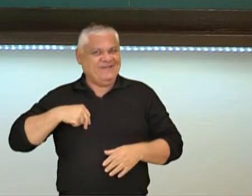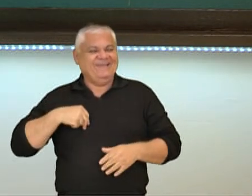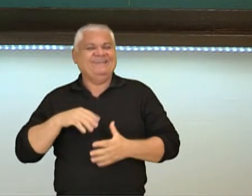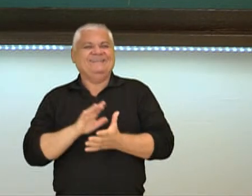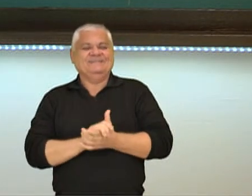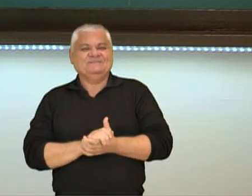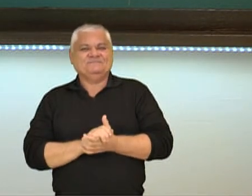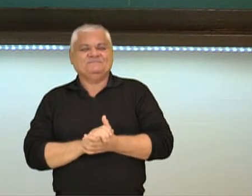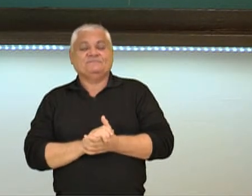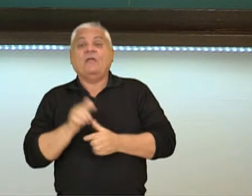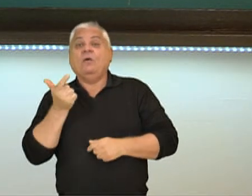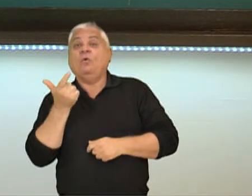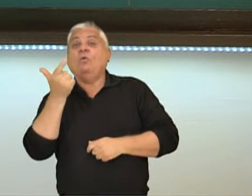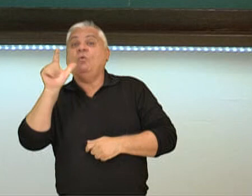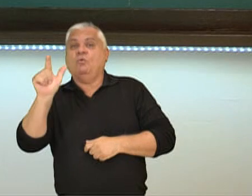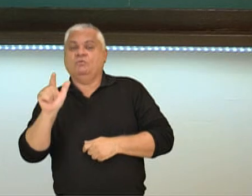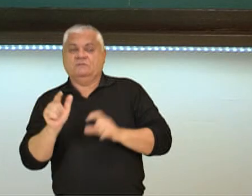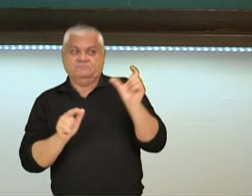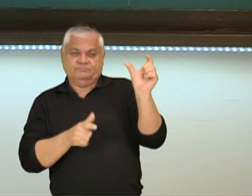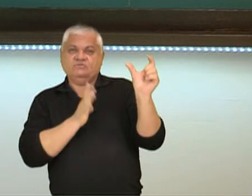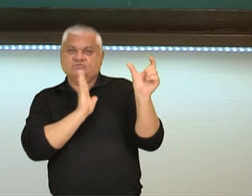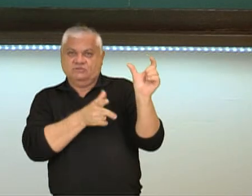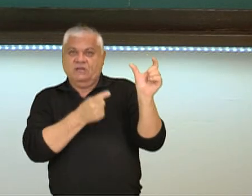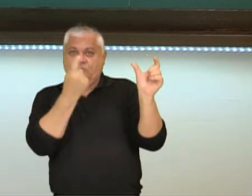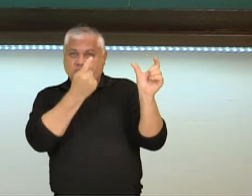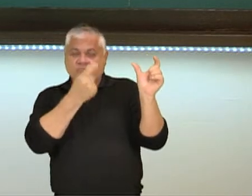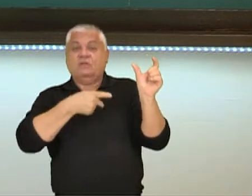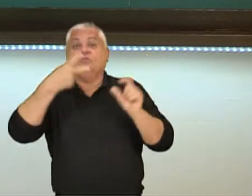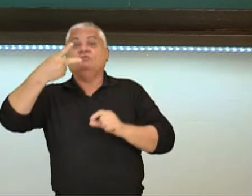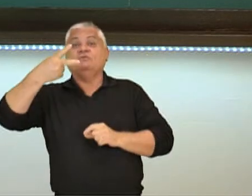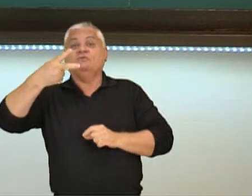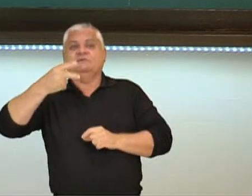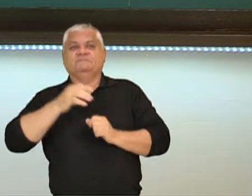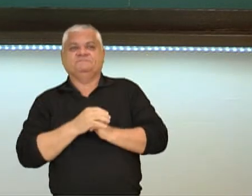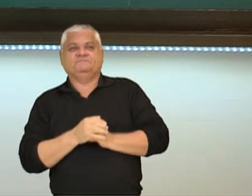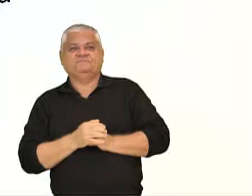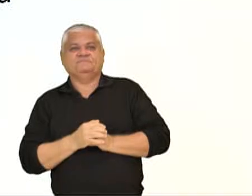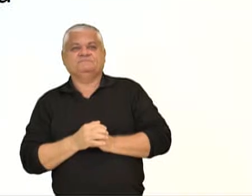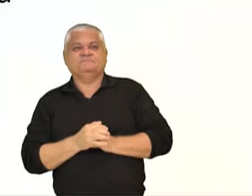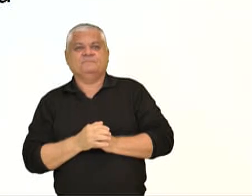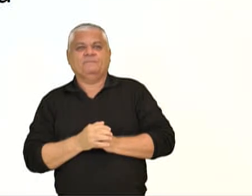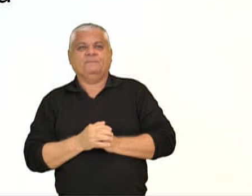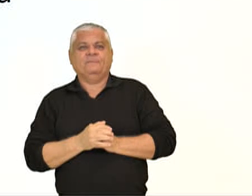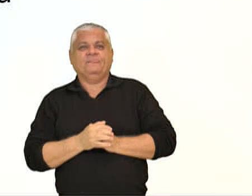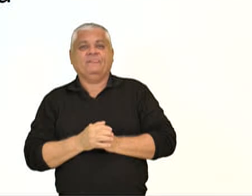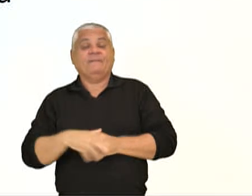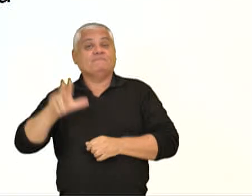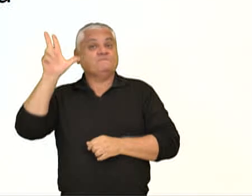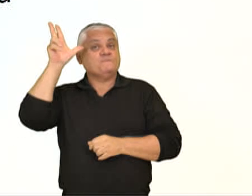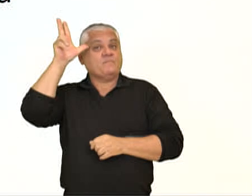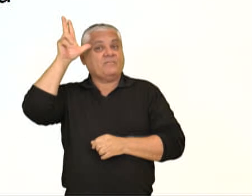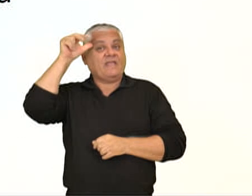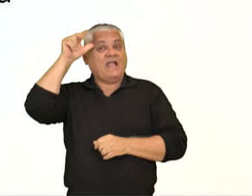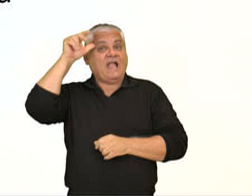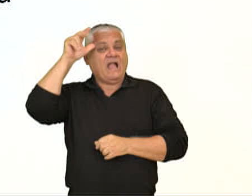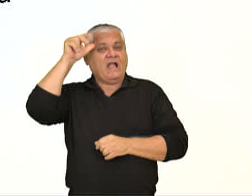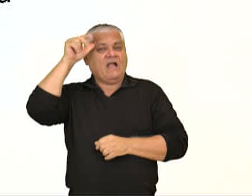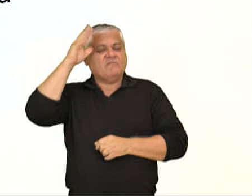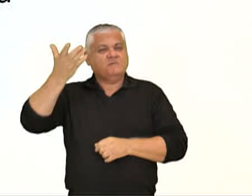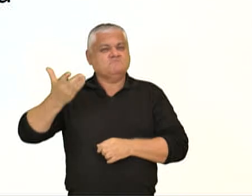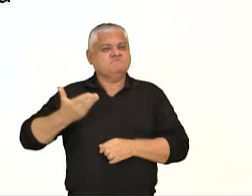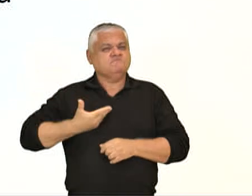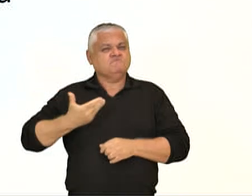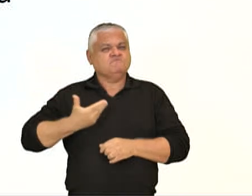outra notícia também envolvendo cavalos. Vejam só, cavalos, parceiros